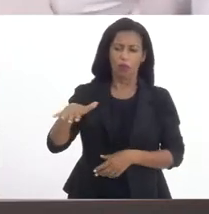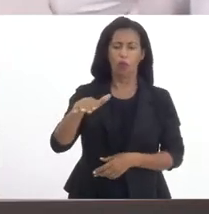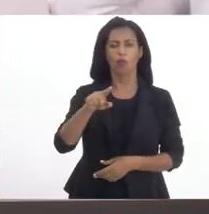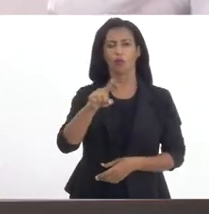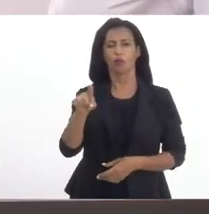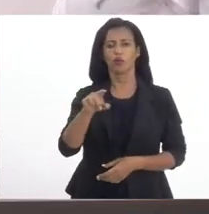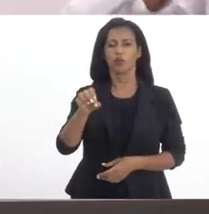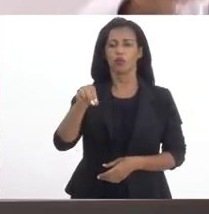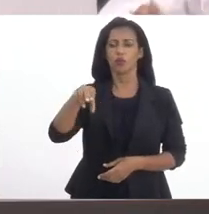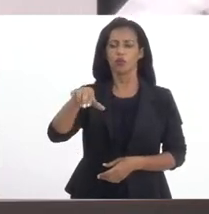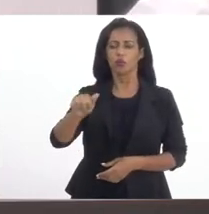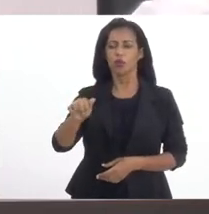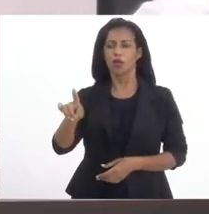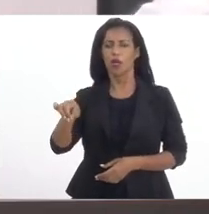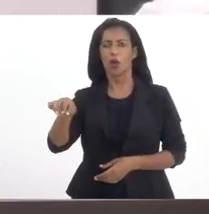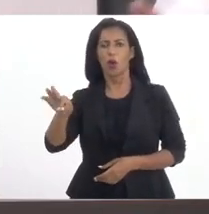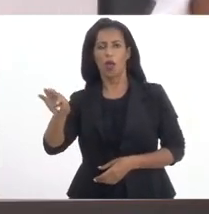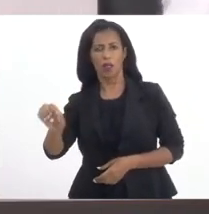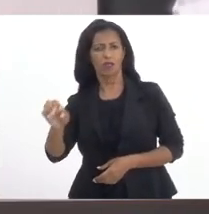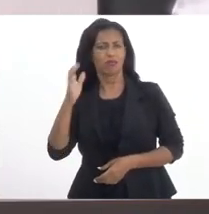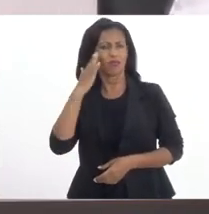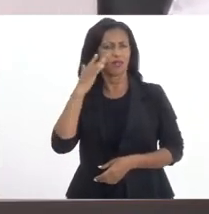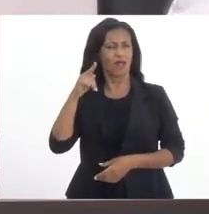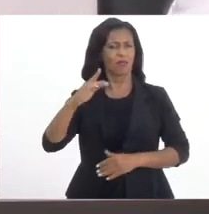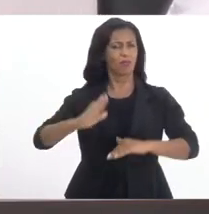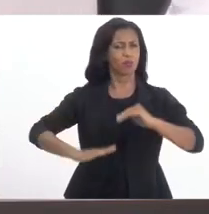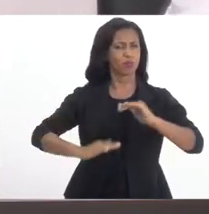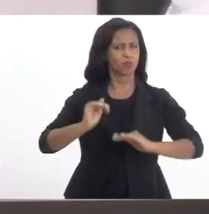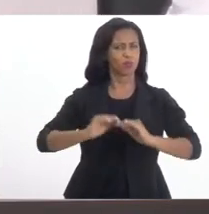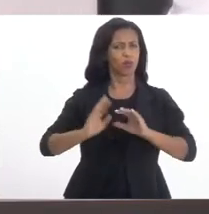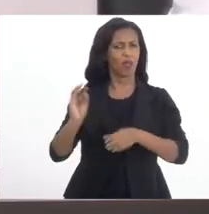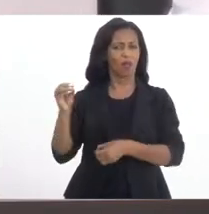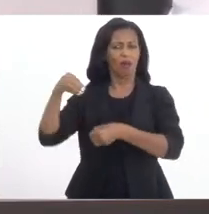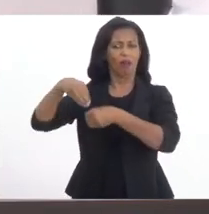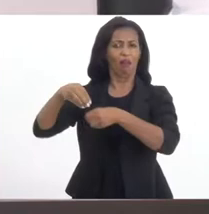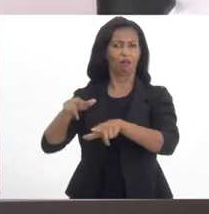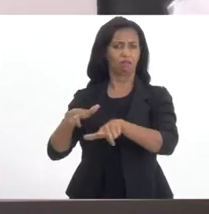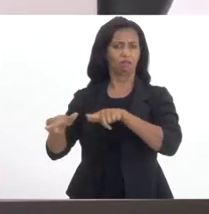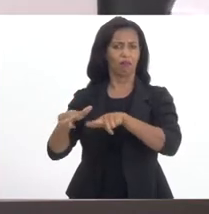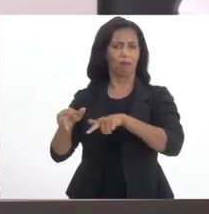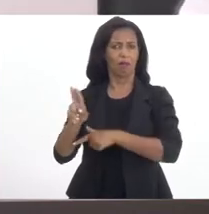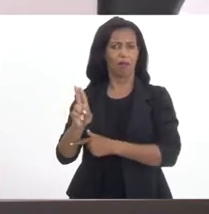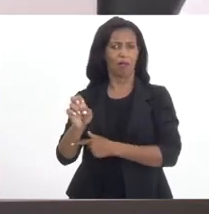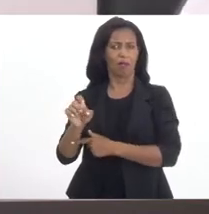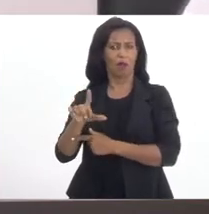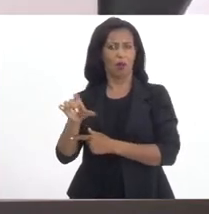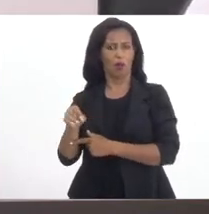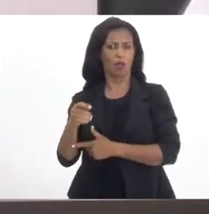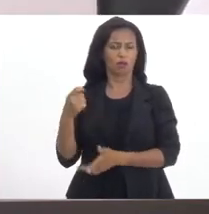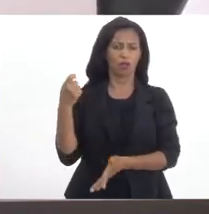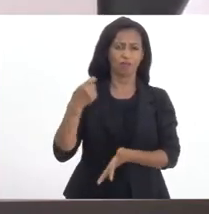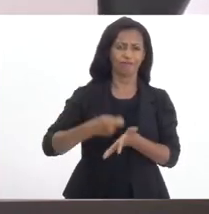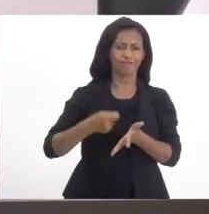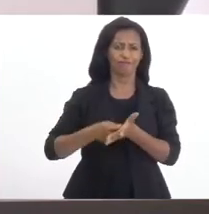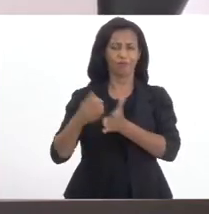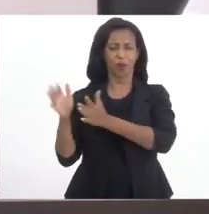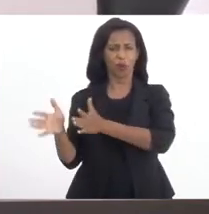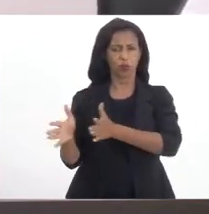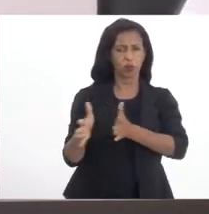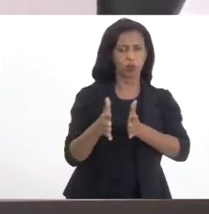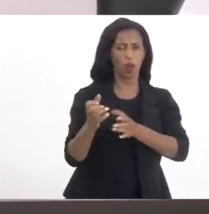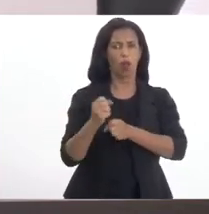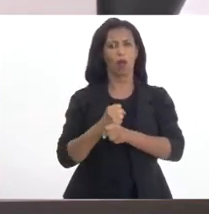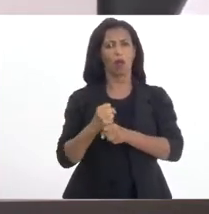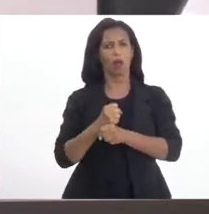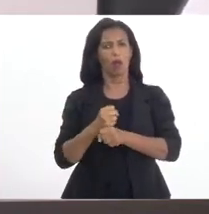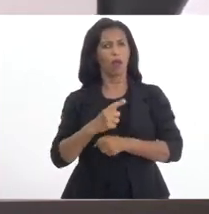história que esses profissionais que hoje constituem a UESO têm travado ao longo das últimas décadas para que